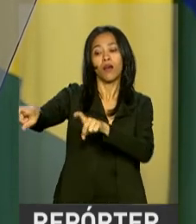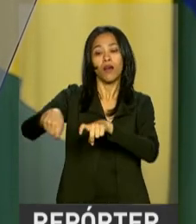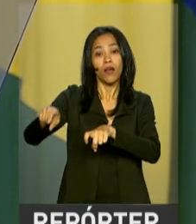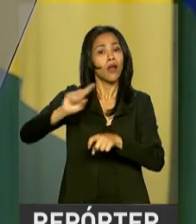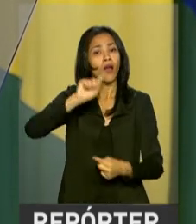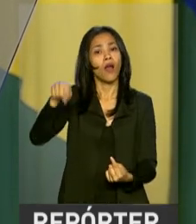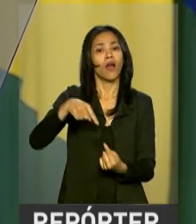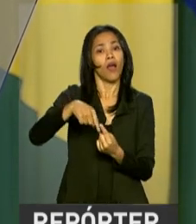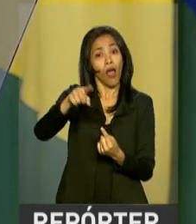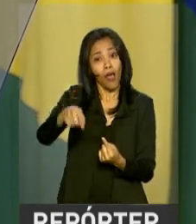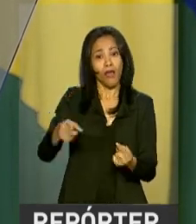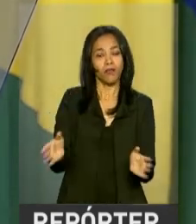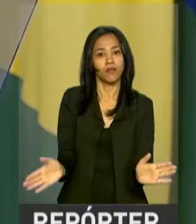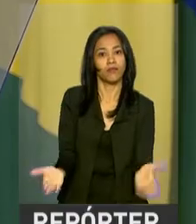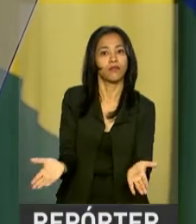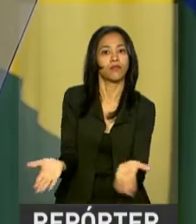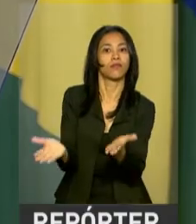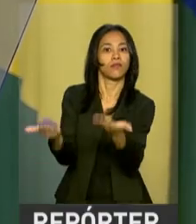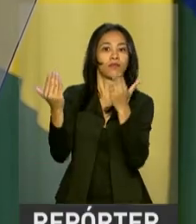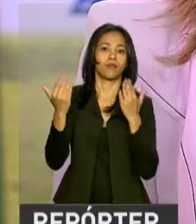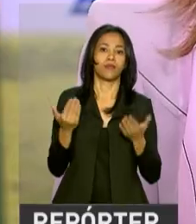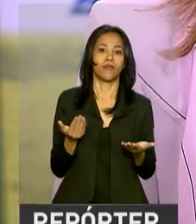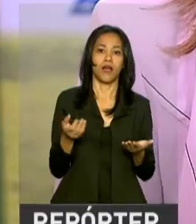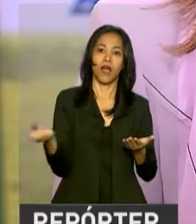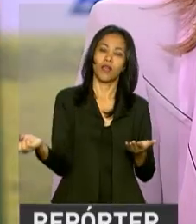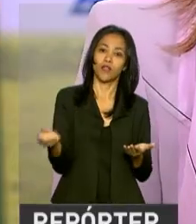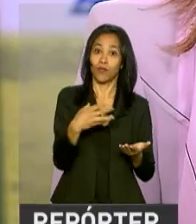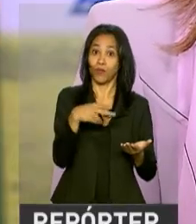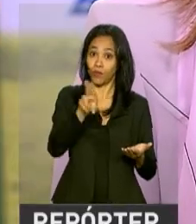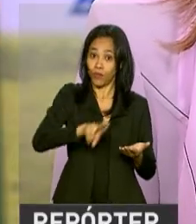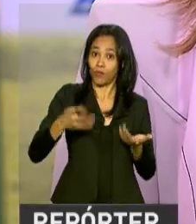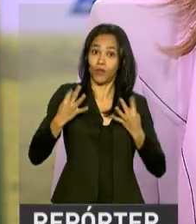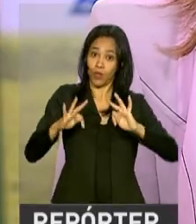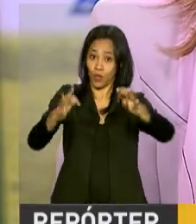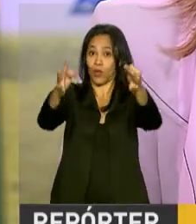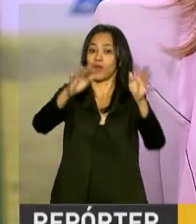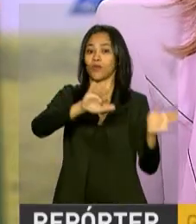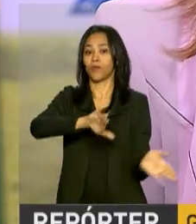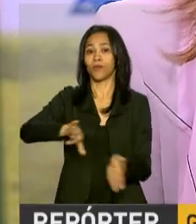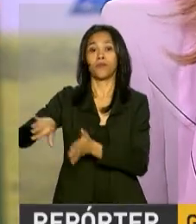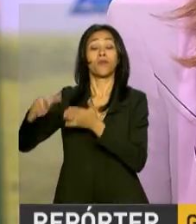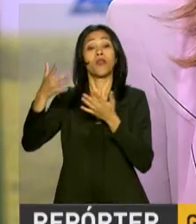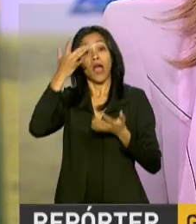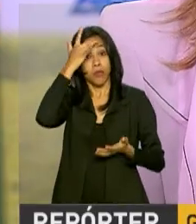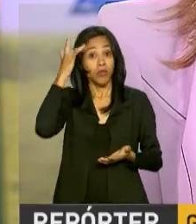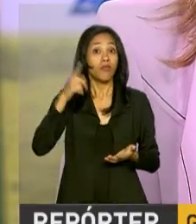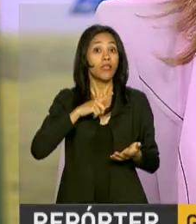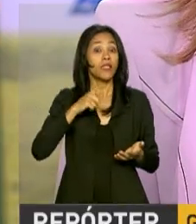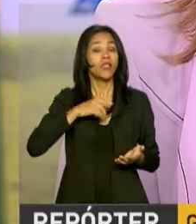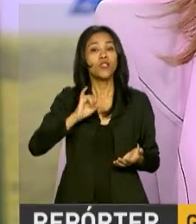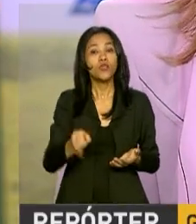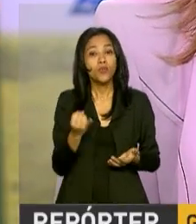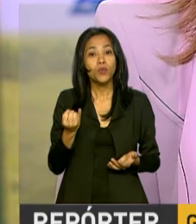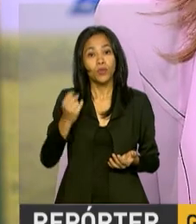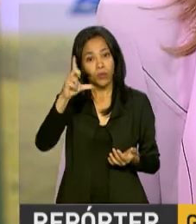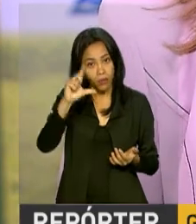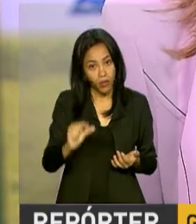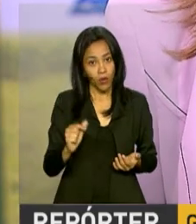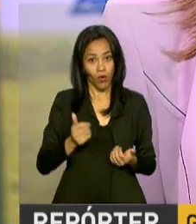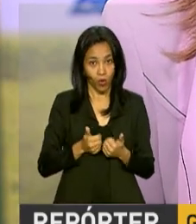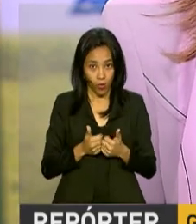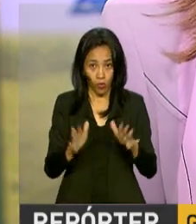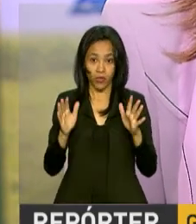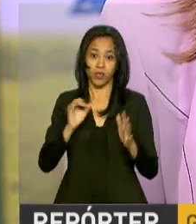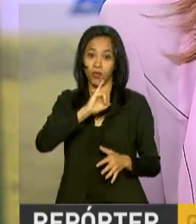incentivar a inovação tecnológica o produtor terá acesso a juros menores a partir de julho deste ano o